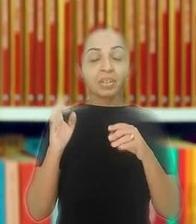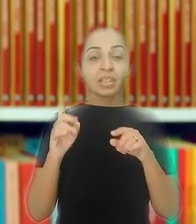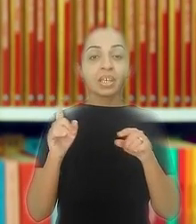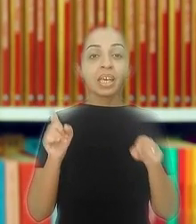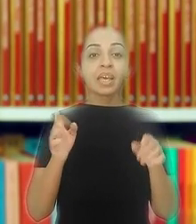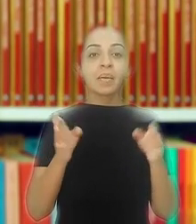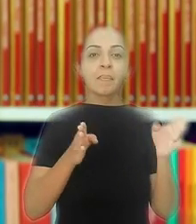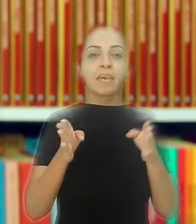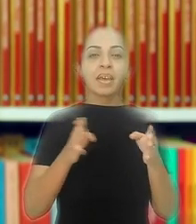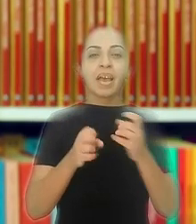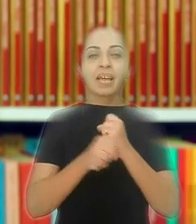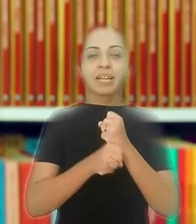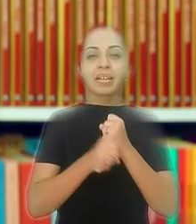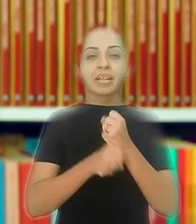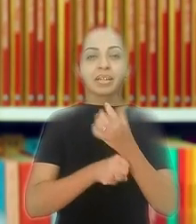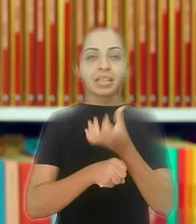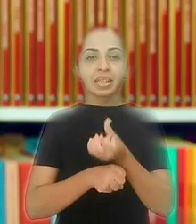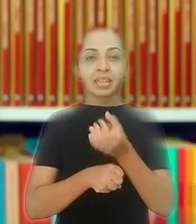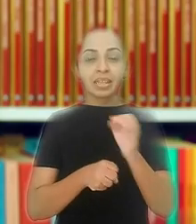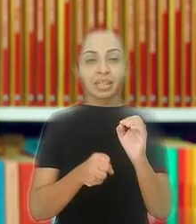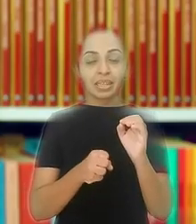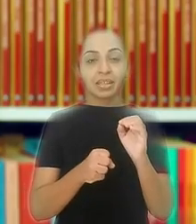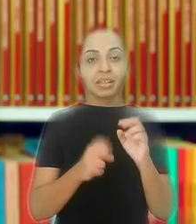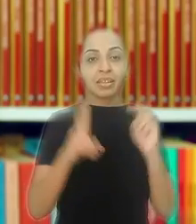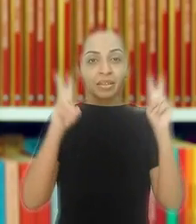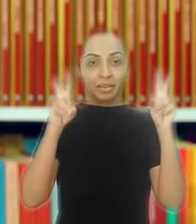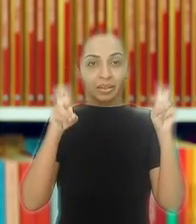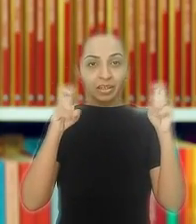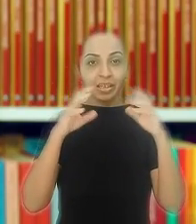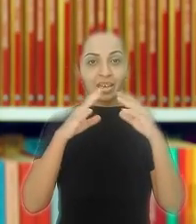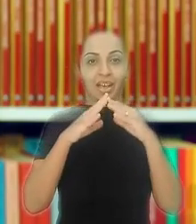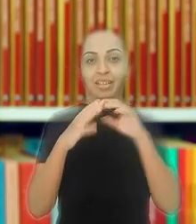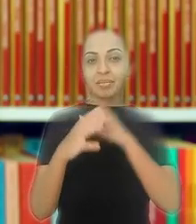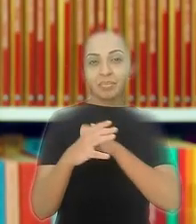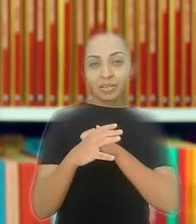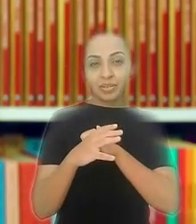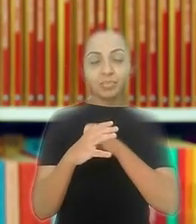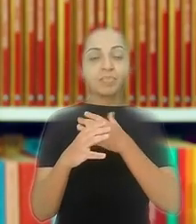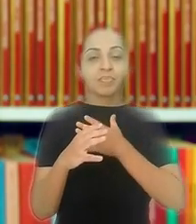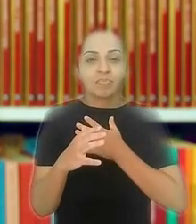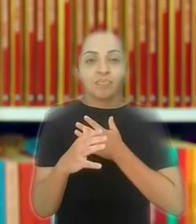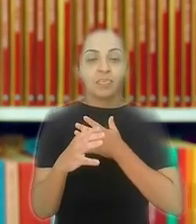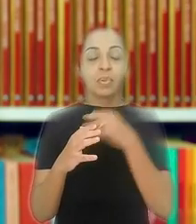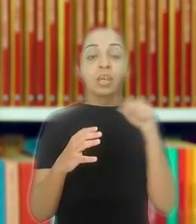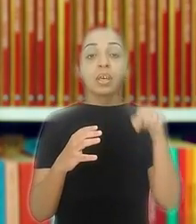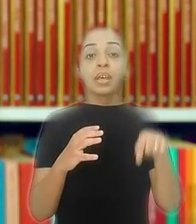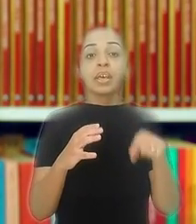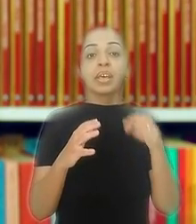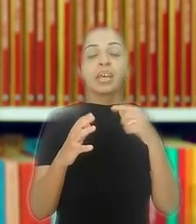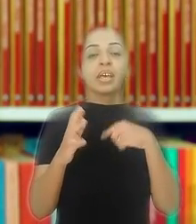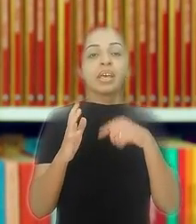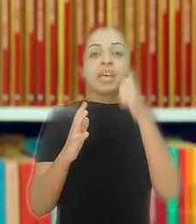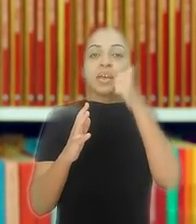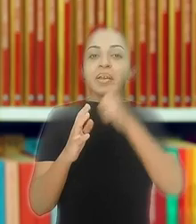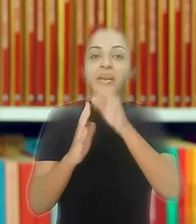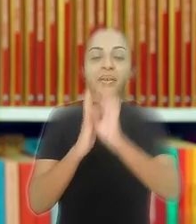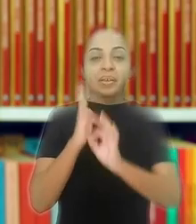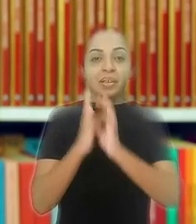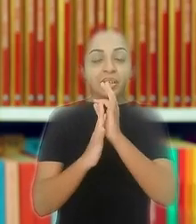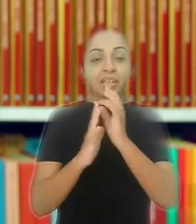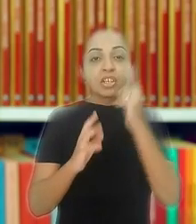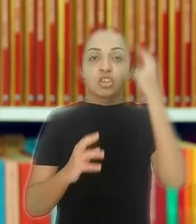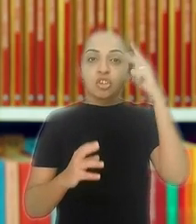da ditadura linear dos anos 70 a casa da paixão que é considerado um clássico dela acho que é o terceiro ou quarto livro dela